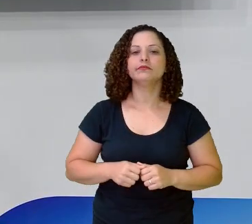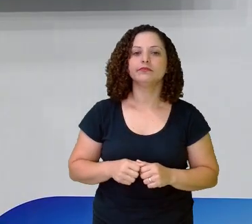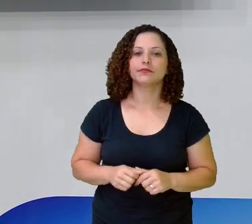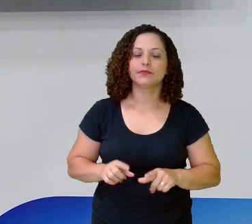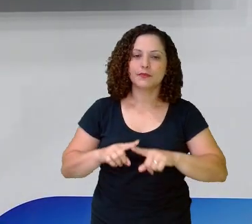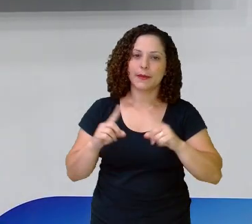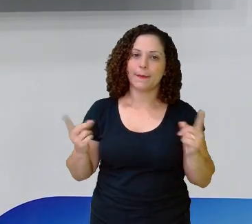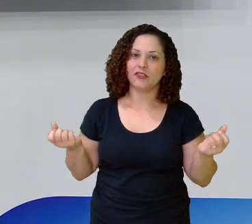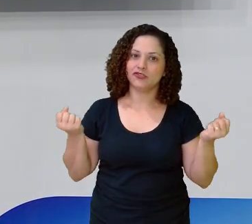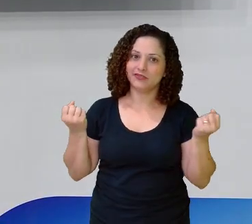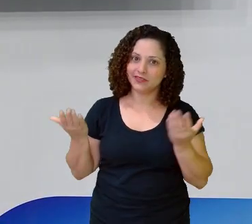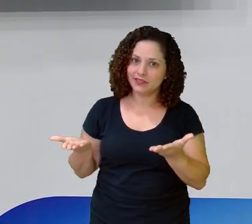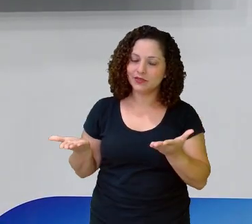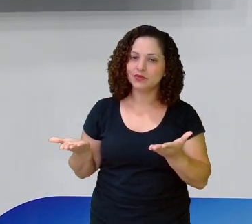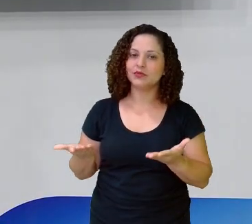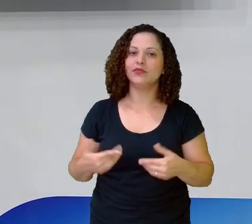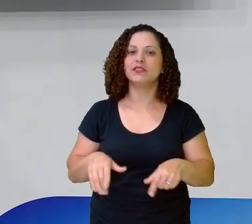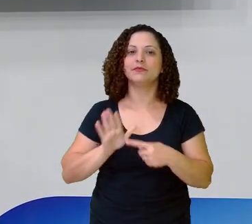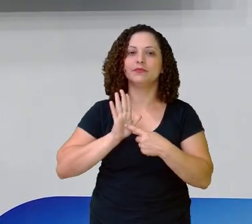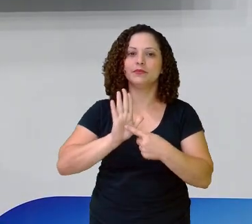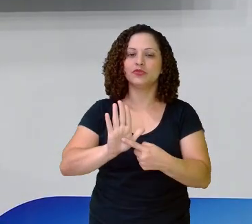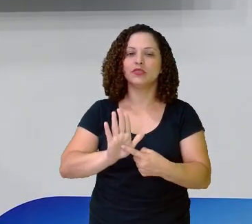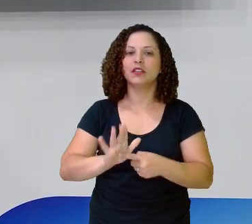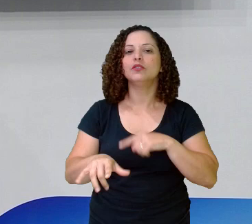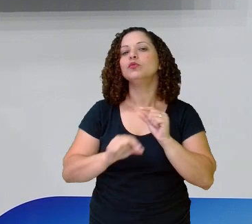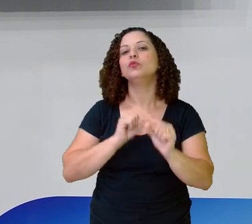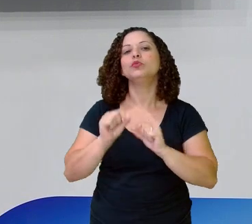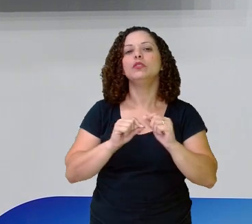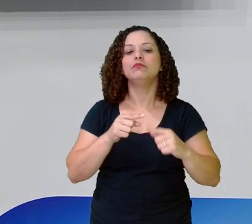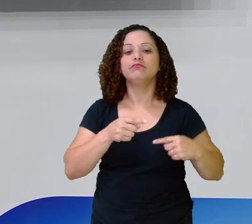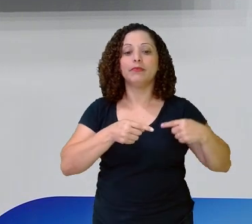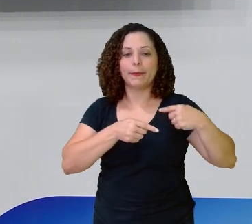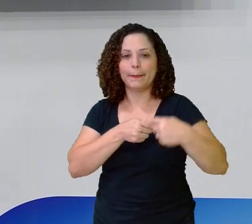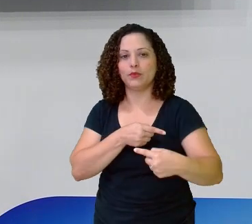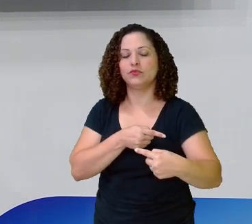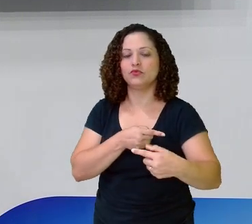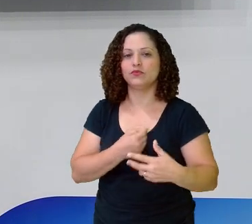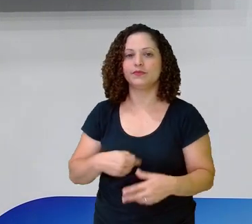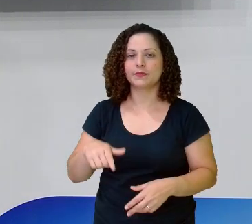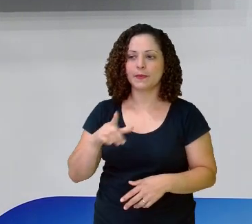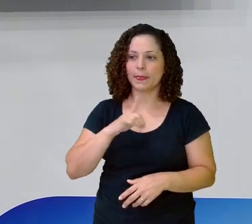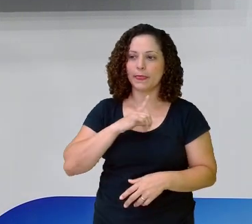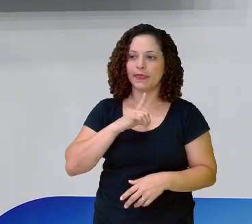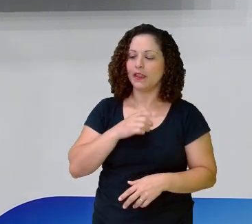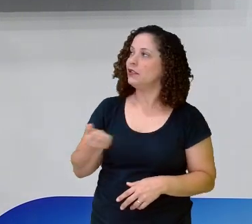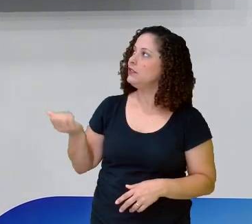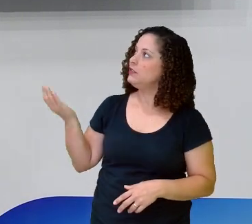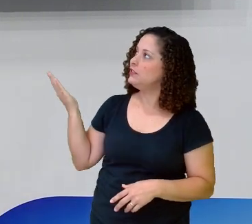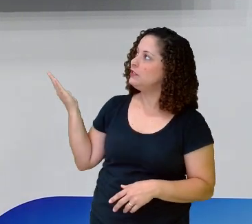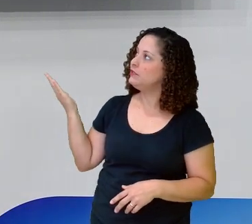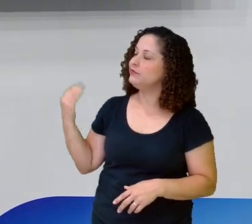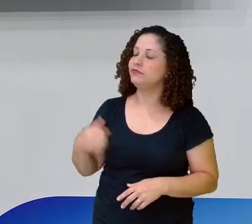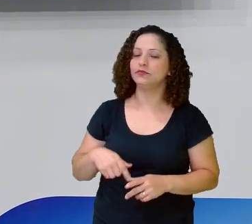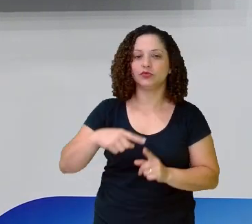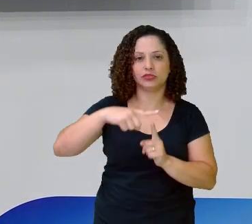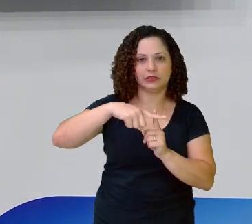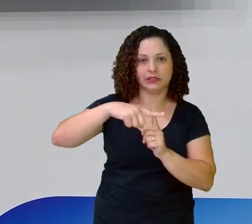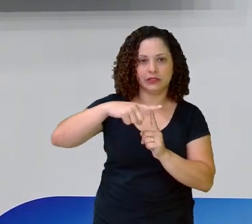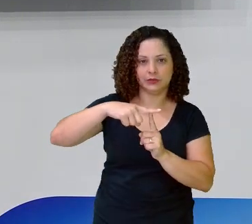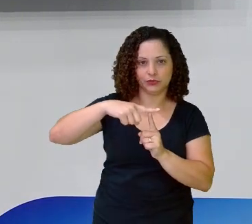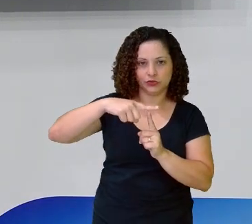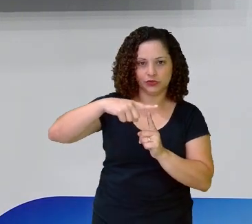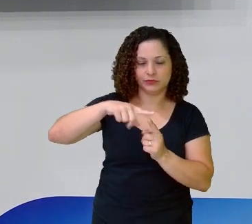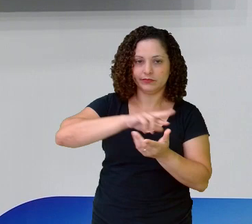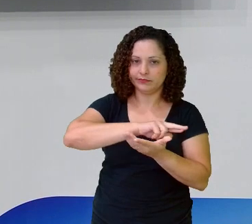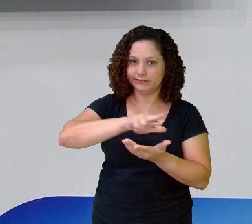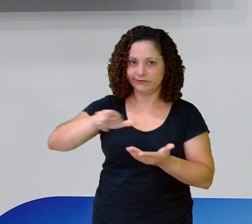ser representado um pouquinho mais para frente. Aqui, no caso, eu tenho os meus corpos arredondados e os meus